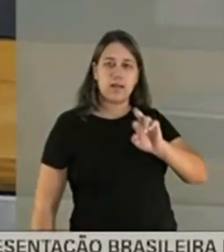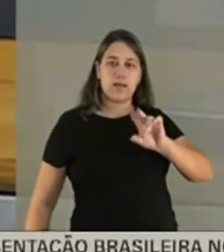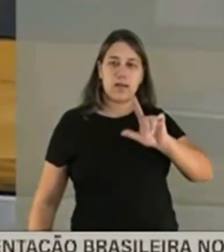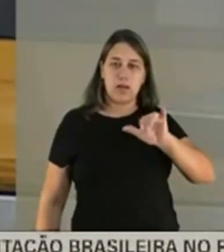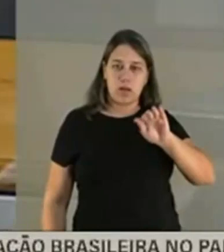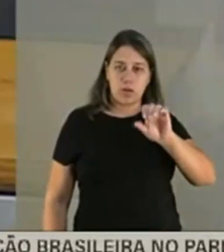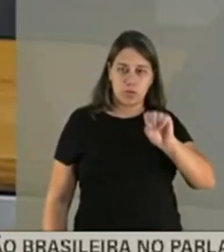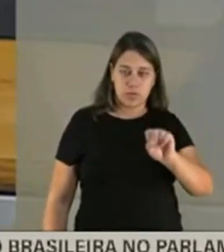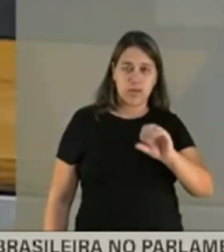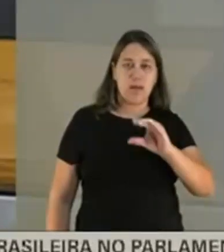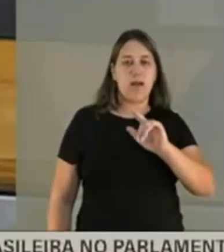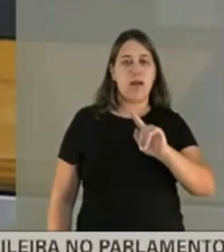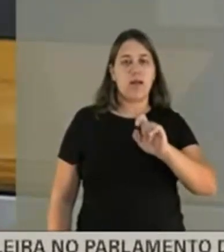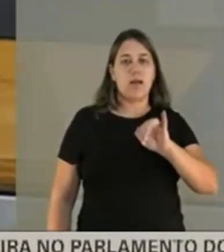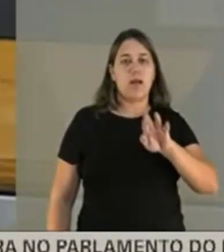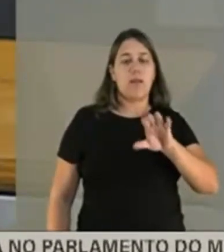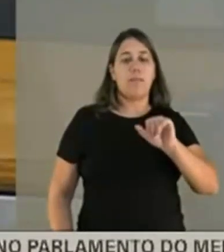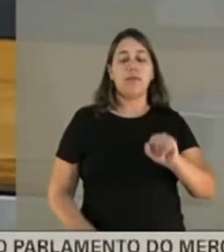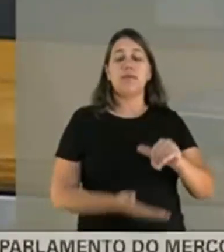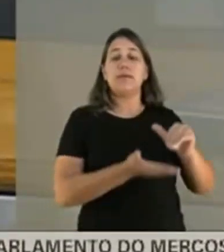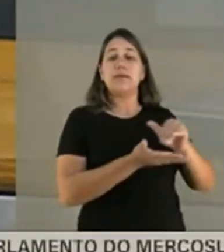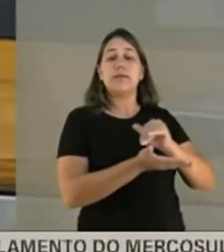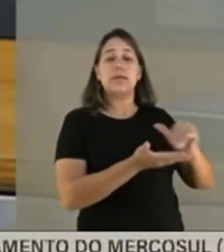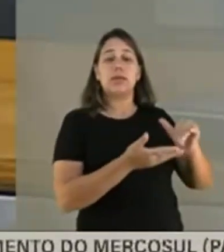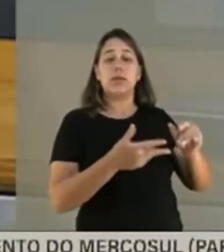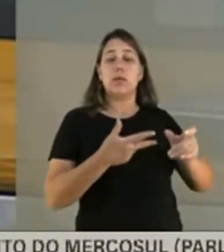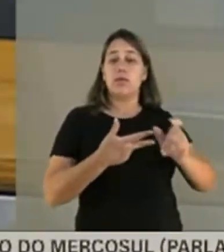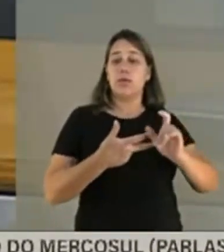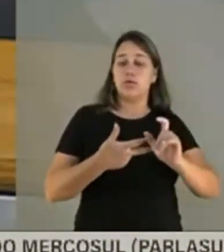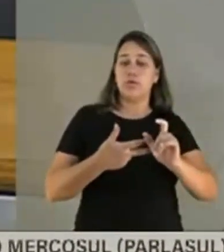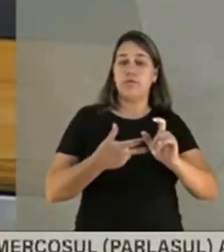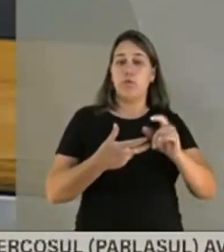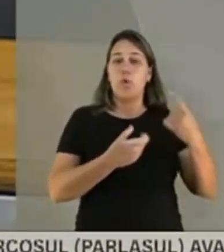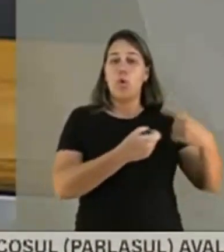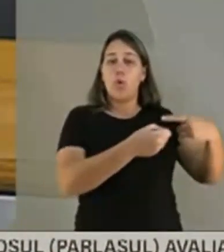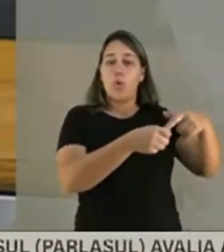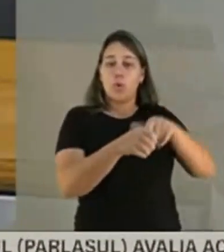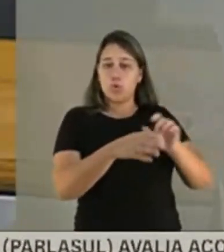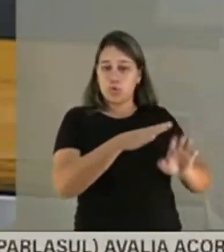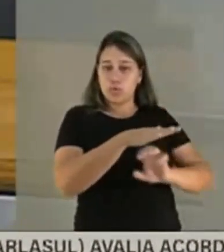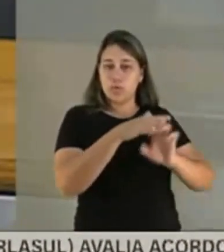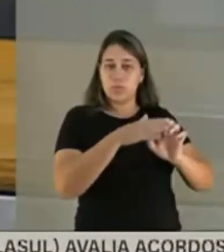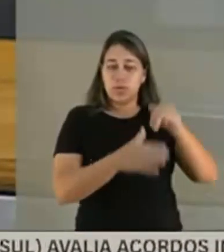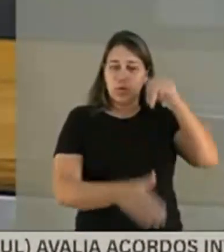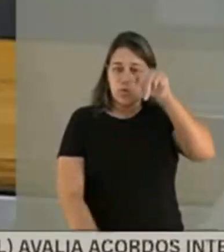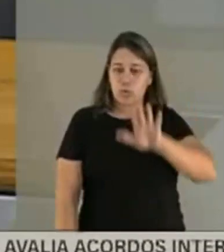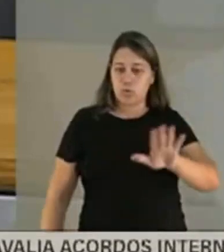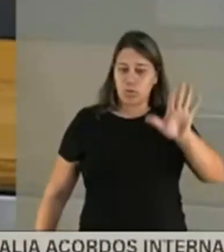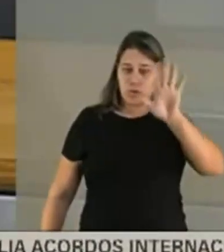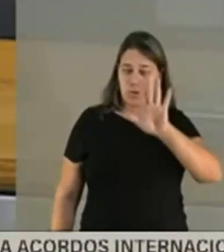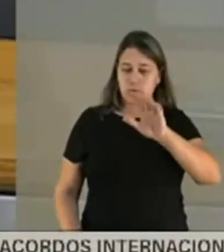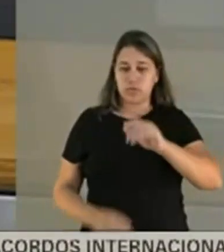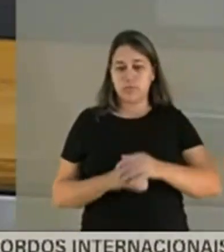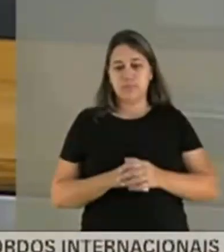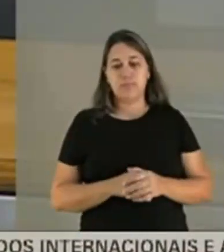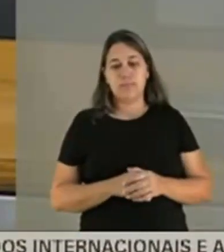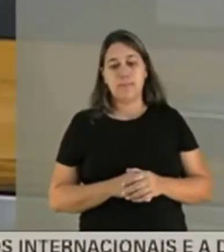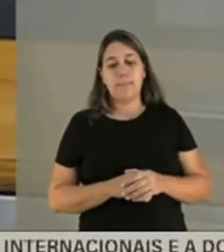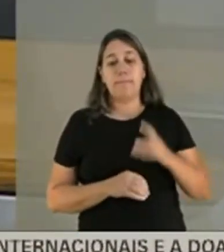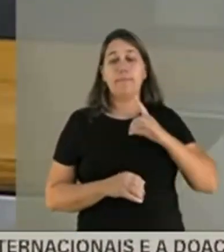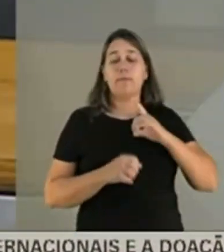Gabas do cargo de secretário executivo do Consórcio do Nordeste. Eu fiz a fundamentação